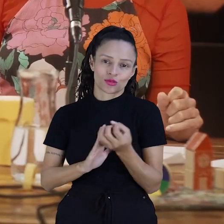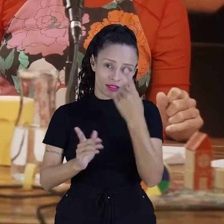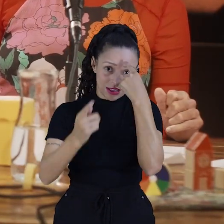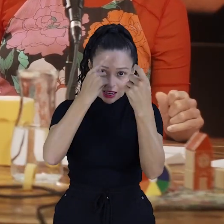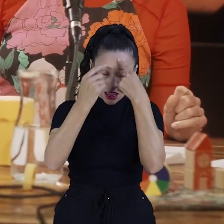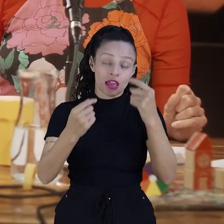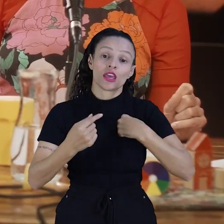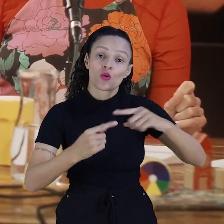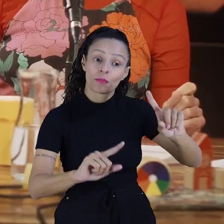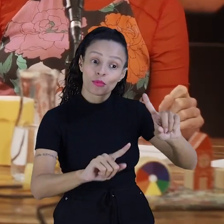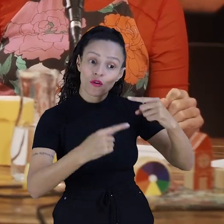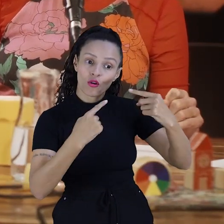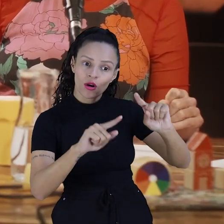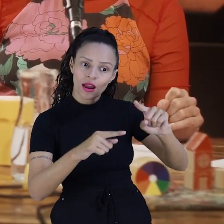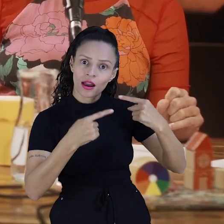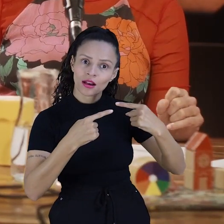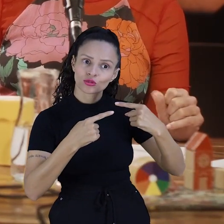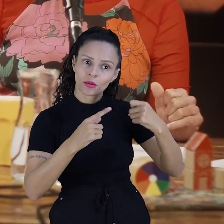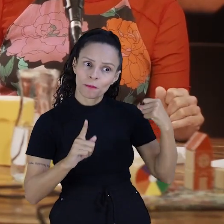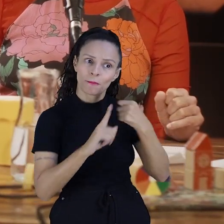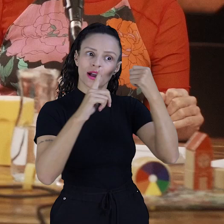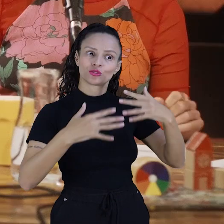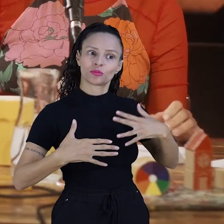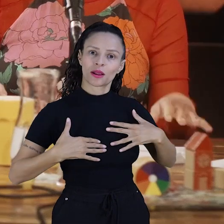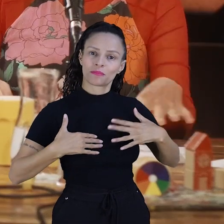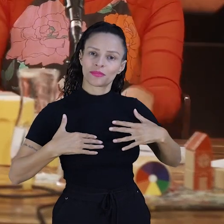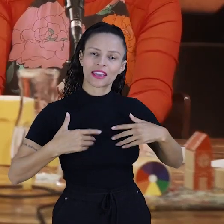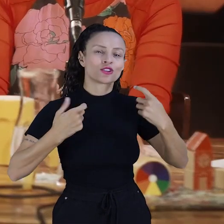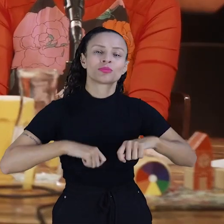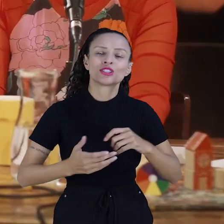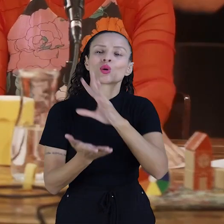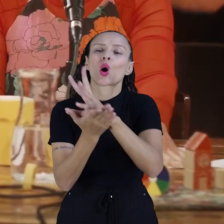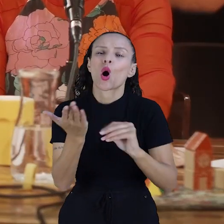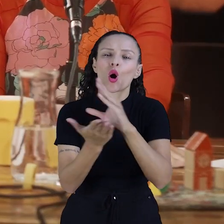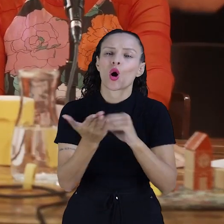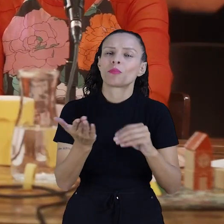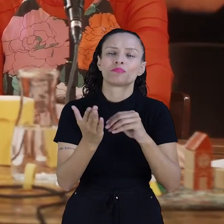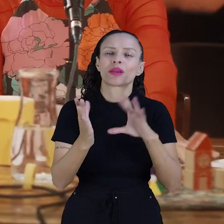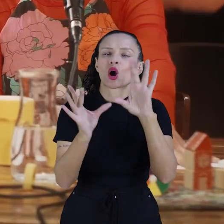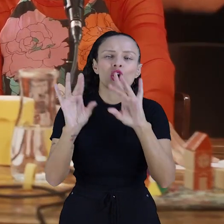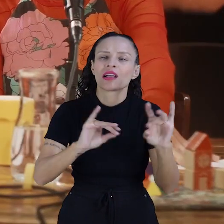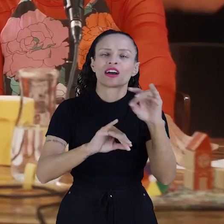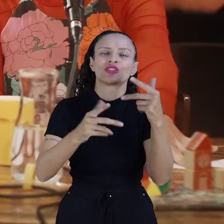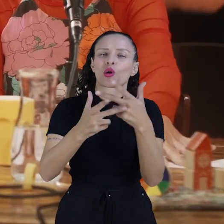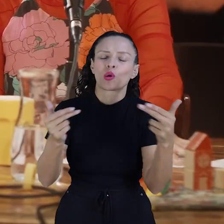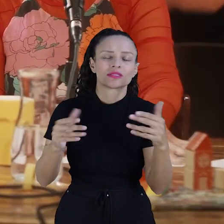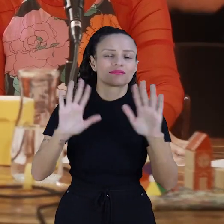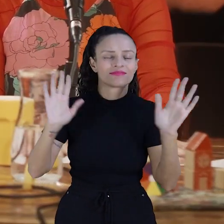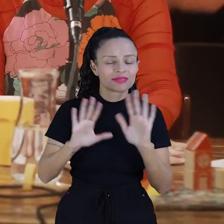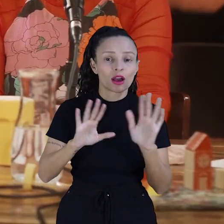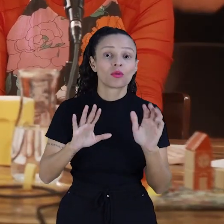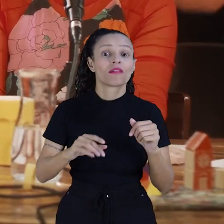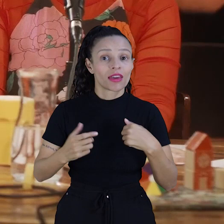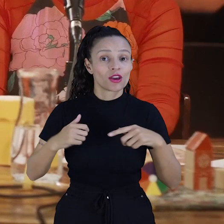por uma coisa e essa coisa, ela me impacta. E eu não tenho que fazer releitura ou trabalho ou uma colagem, uma coisa que faça uma